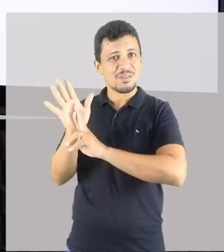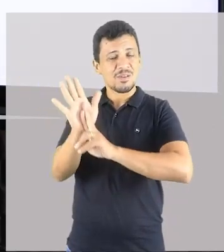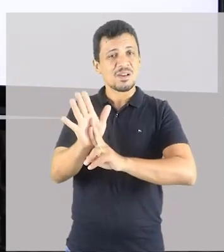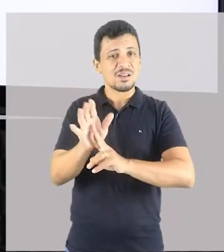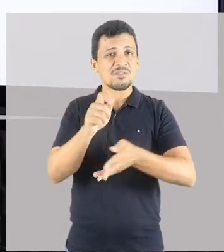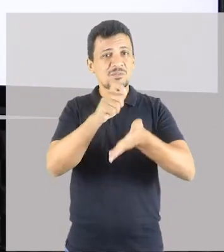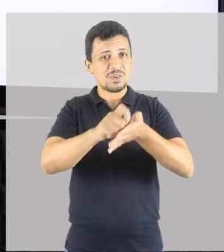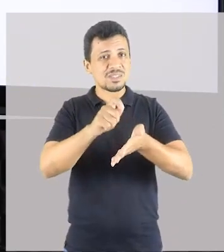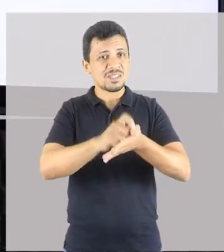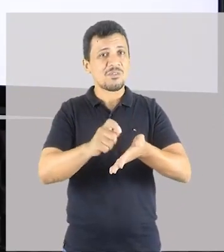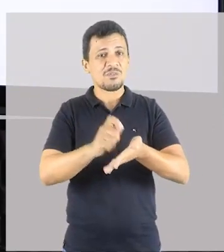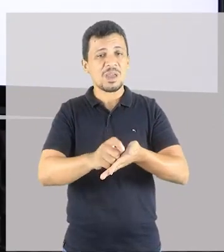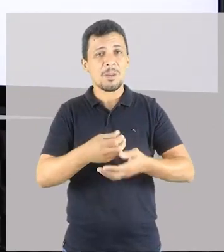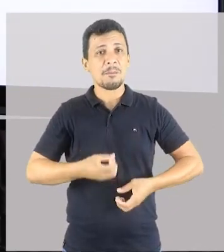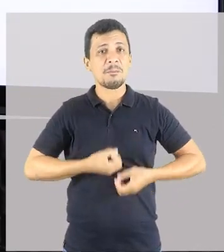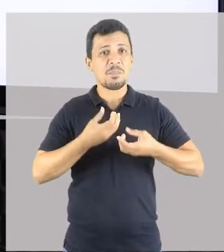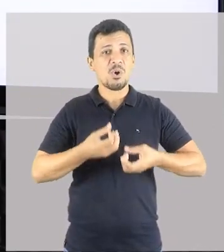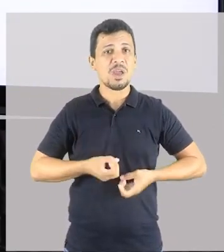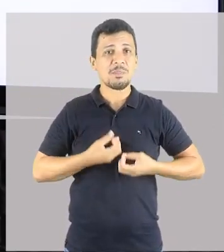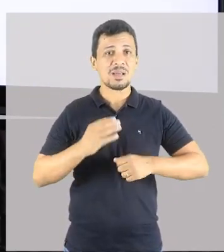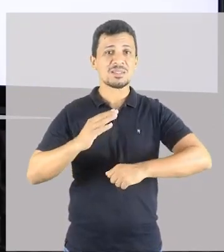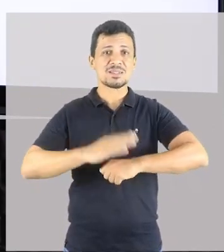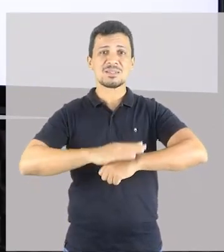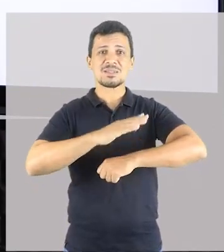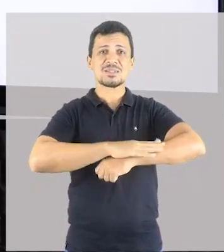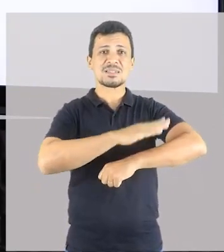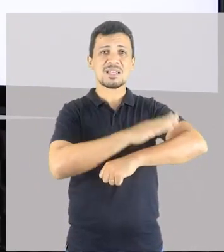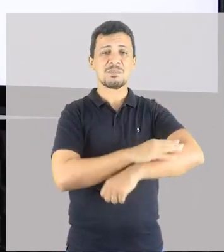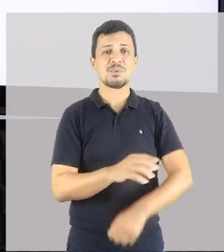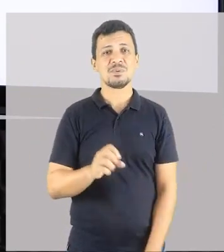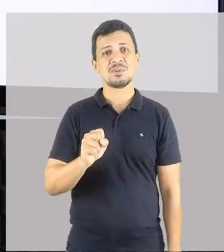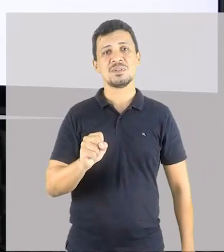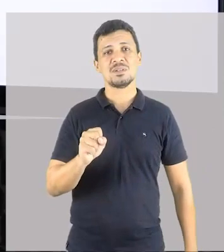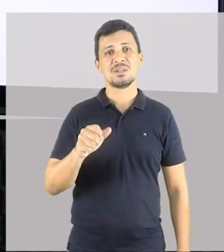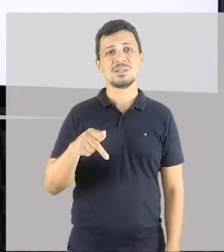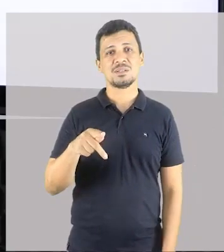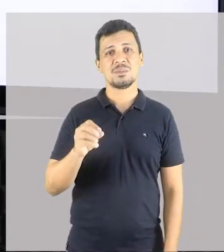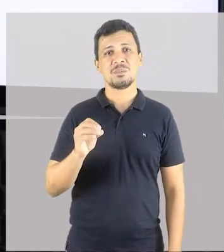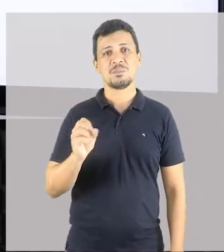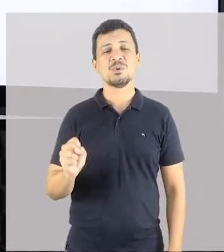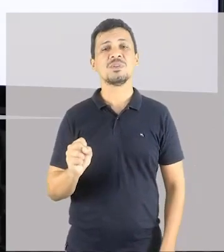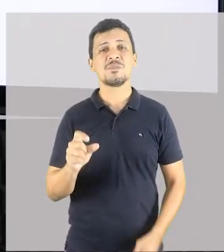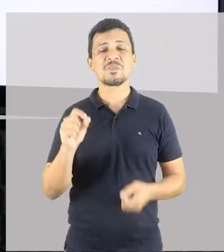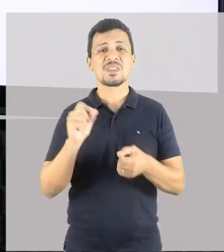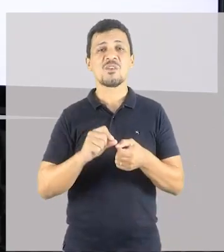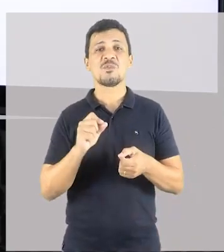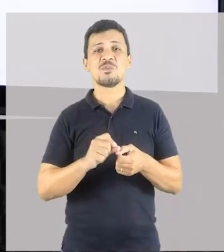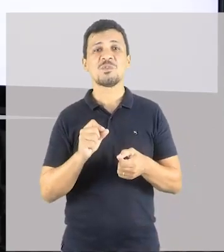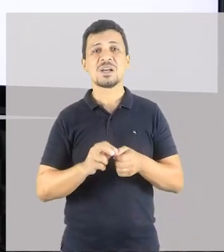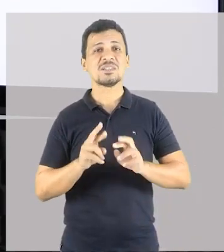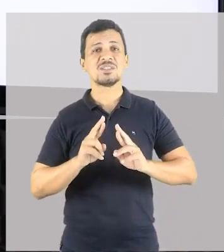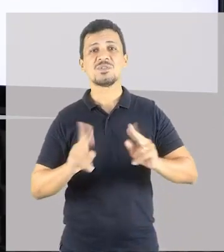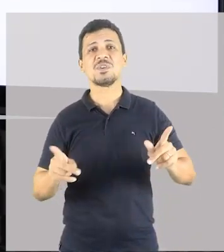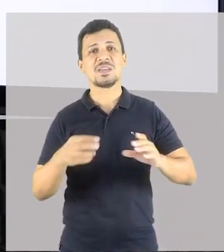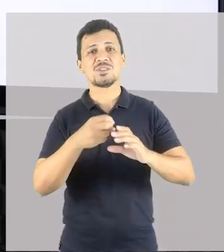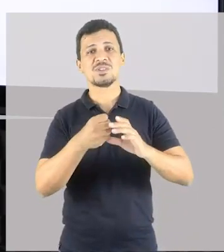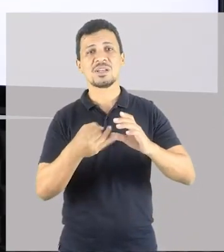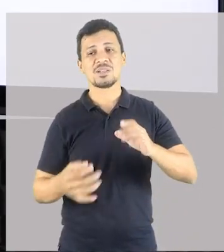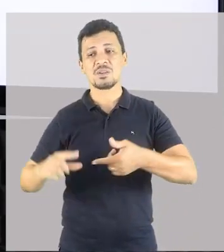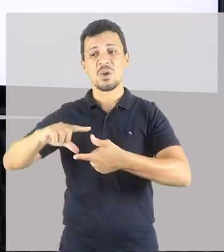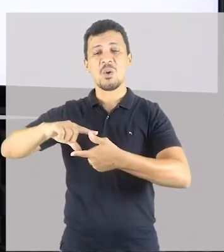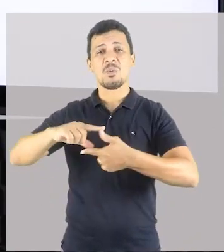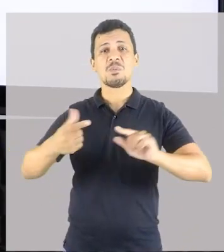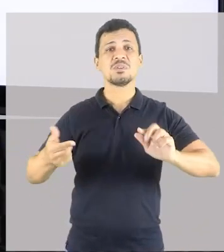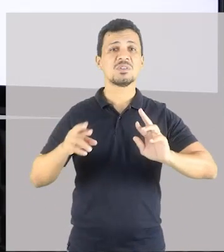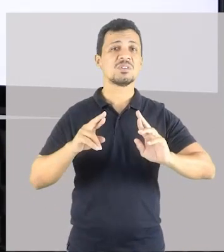um dos mais famosos dele, Os Sapos, em que ele faz essa caracterização em relação à diferença dos modernistas,